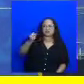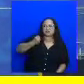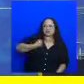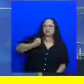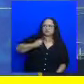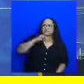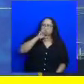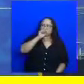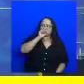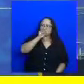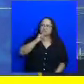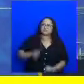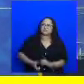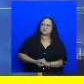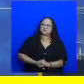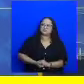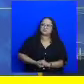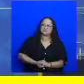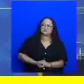bola laranja.